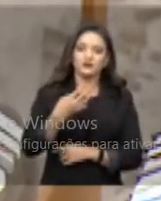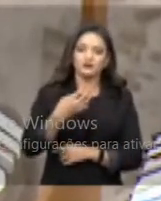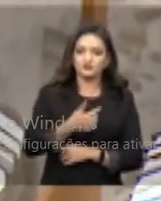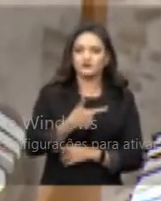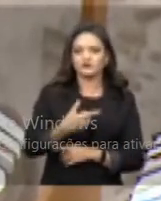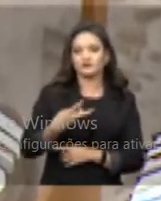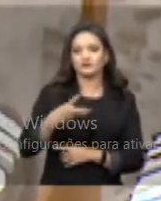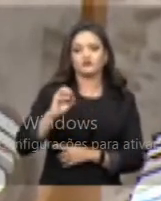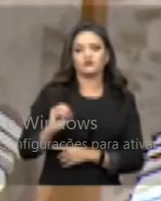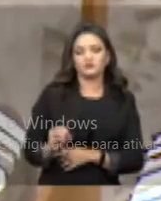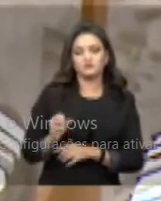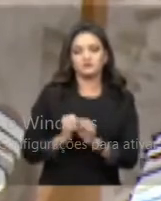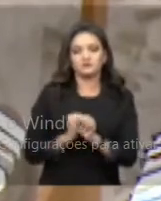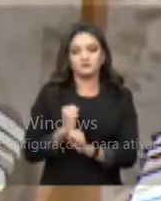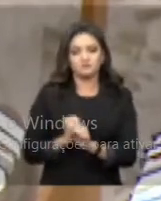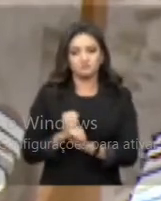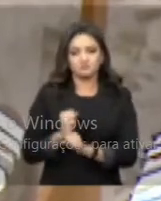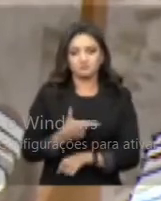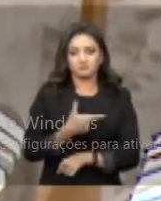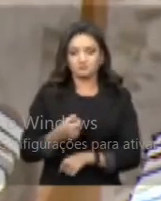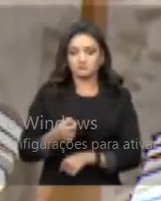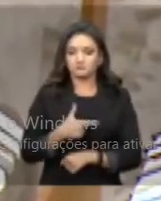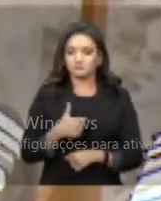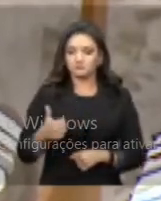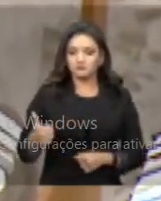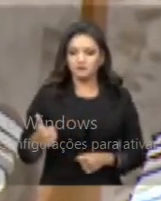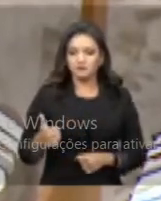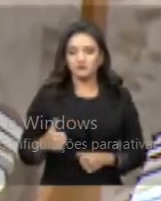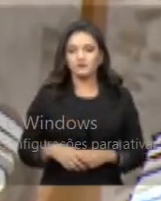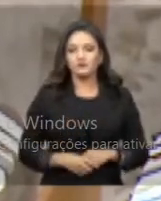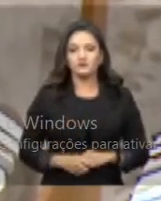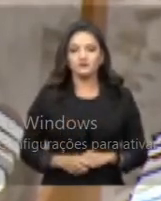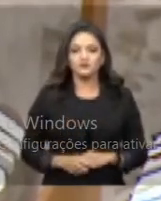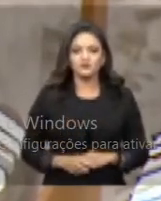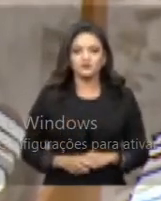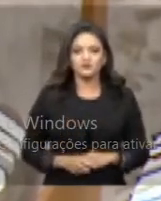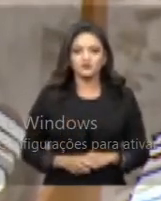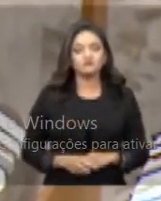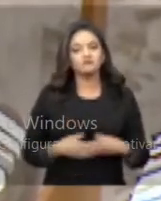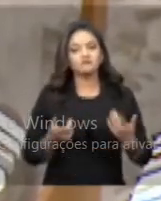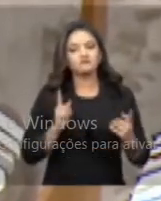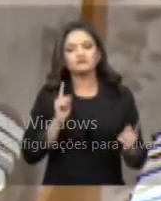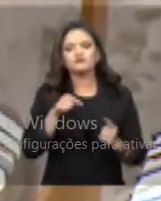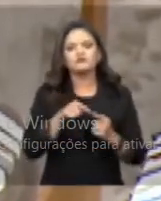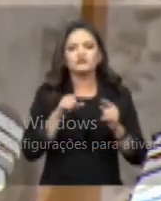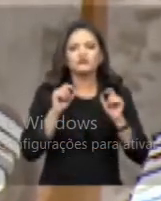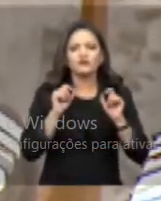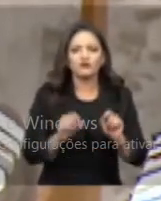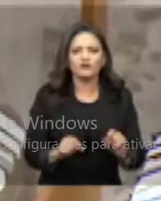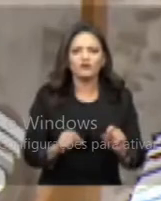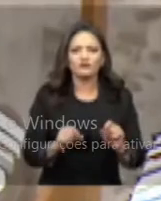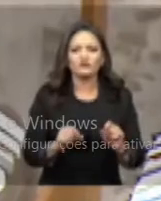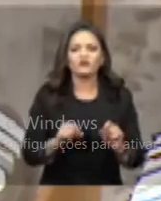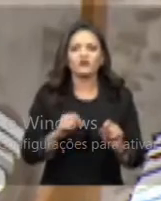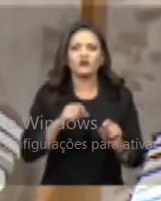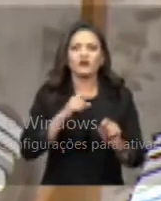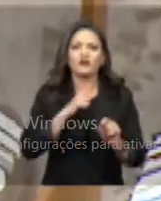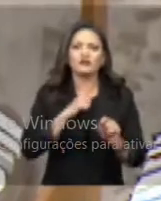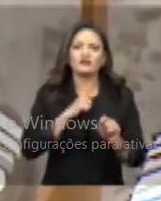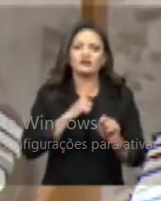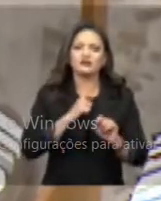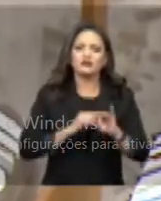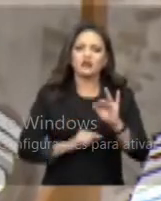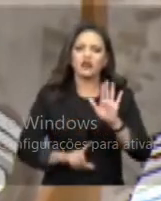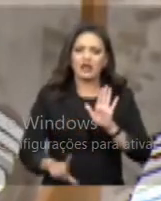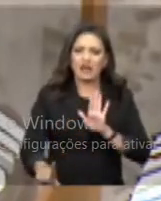14.230 de 2021. Cujo objeto é a retroatividade para beneficiar, que